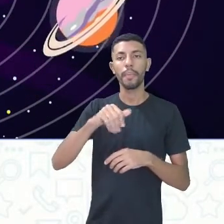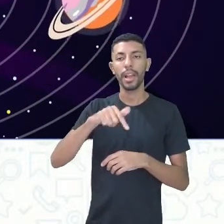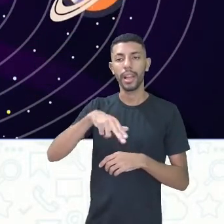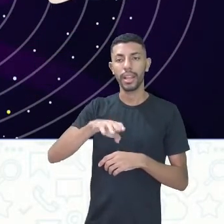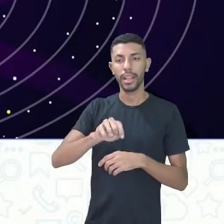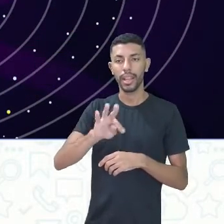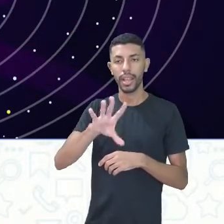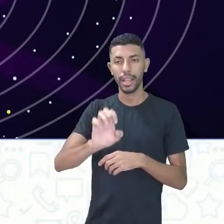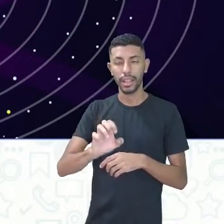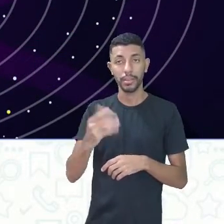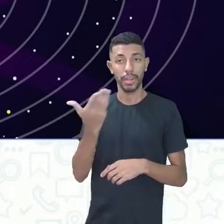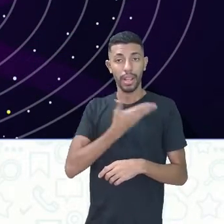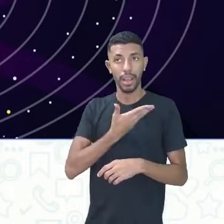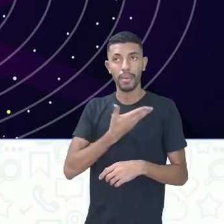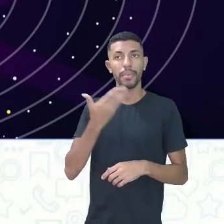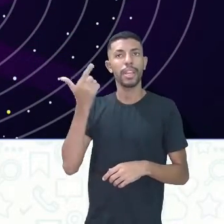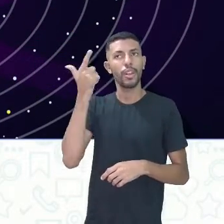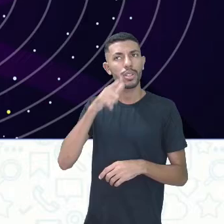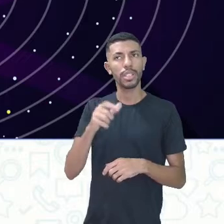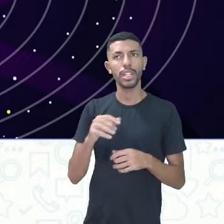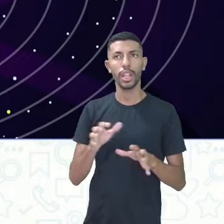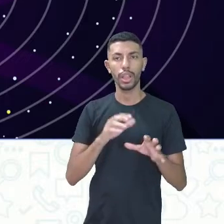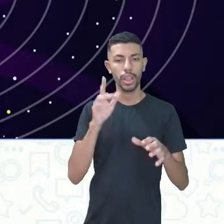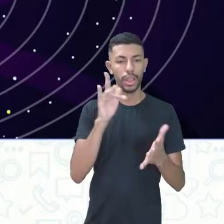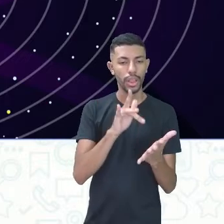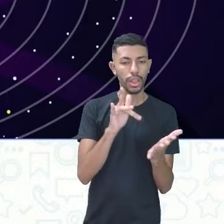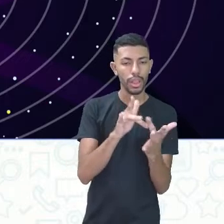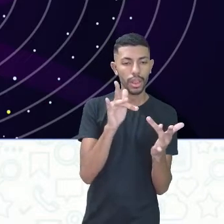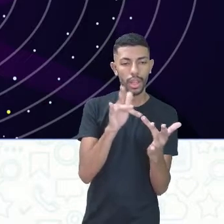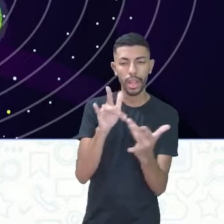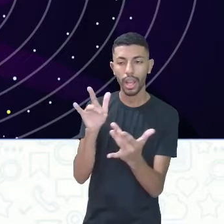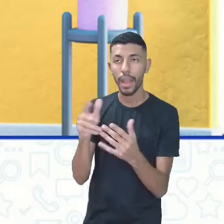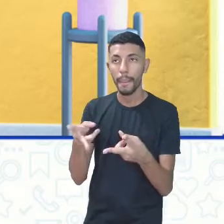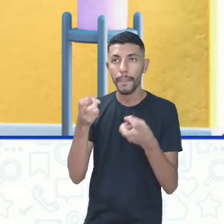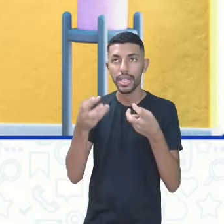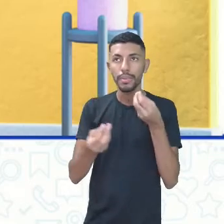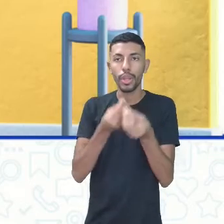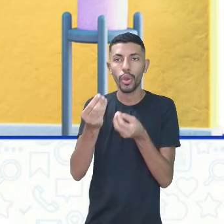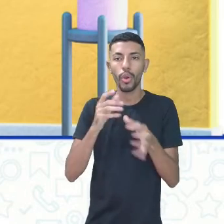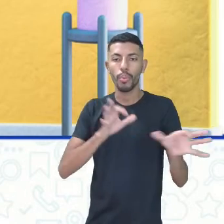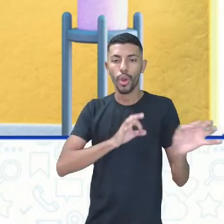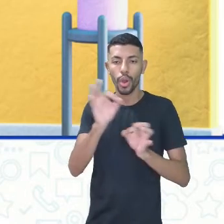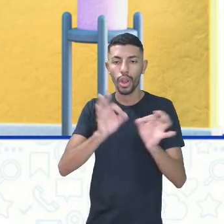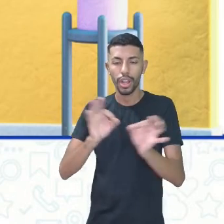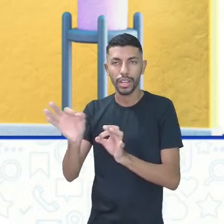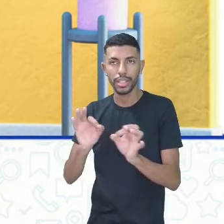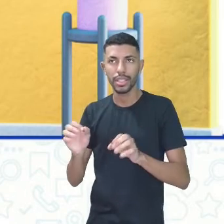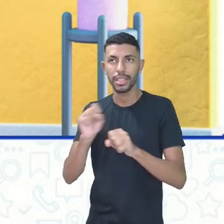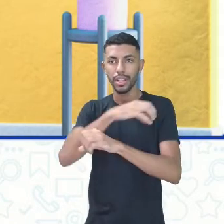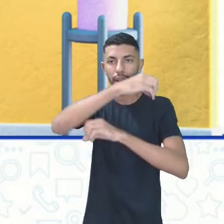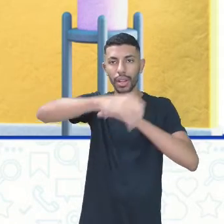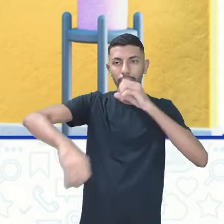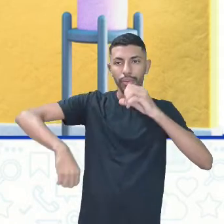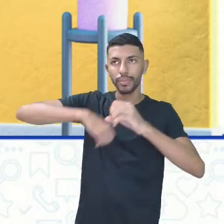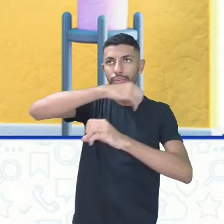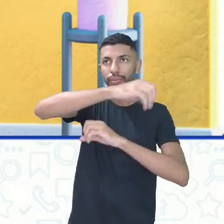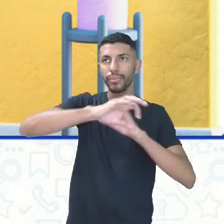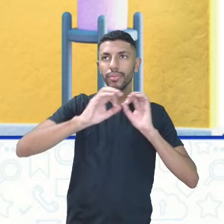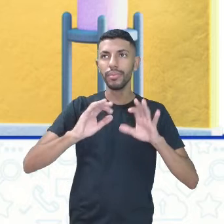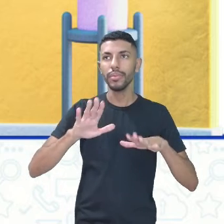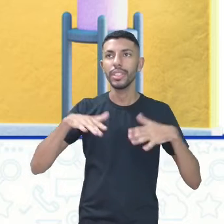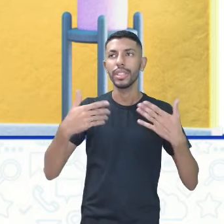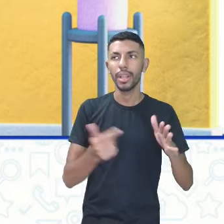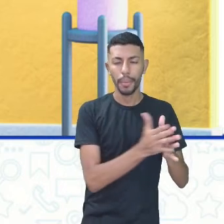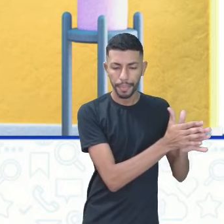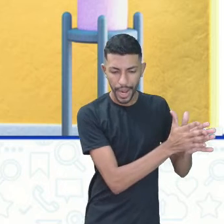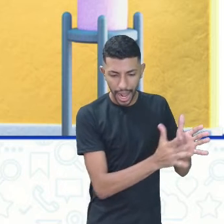também tocar e perceber como se organiza o sistema solar. Então, perceba que Eduardo, e depois de fazer todo